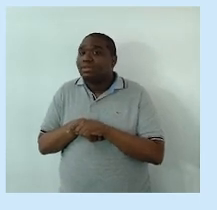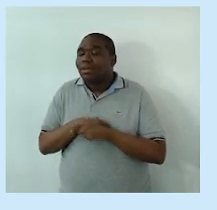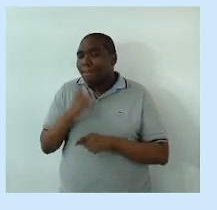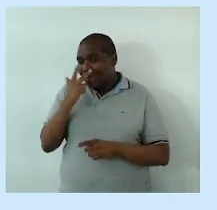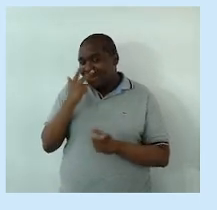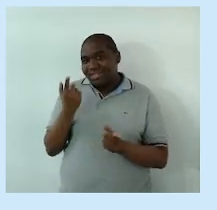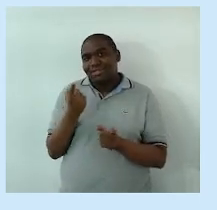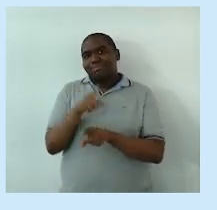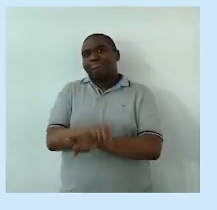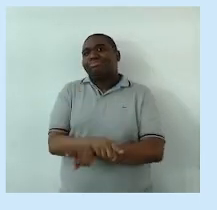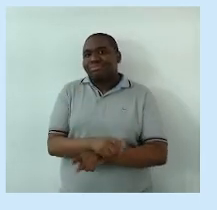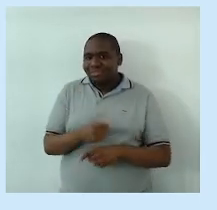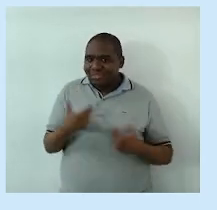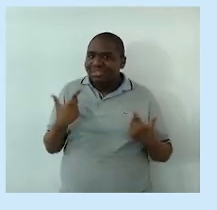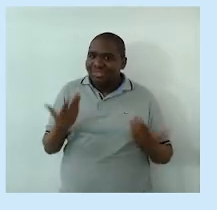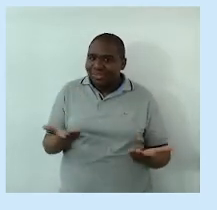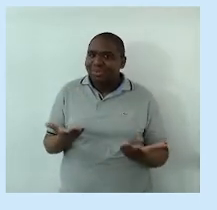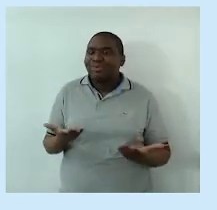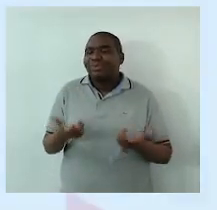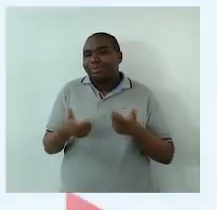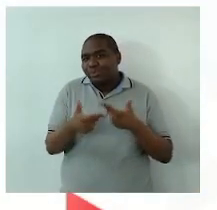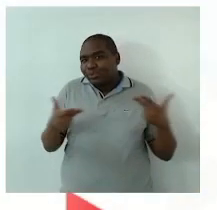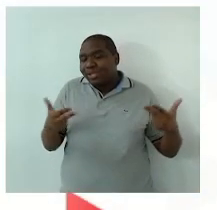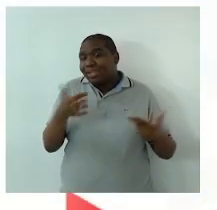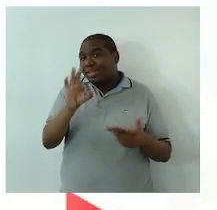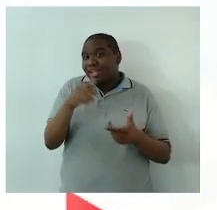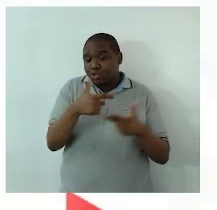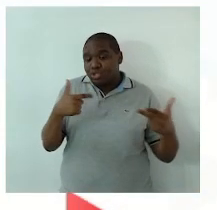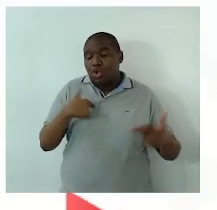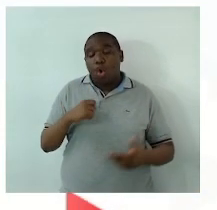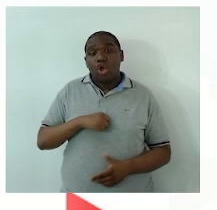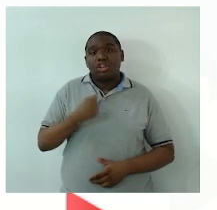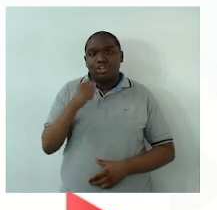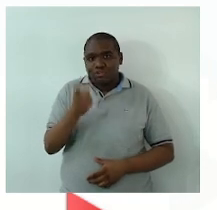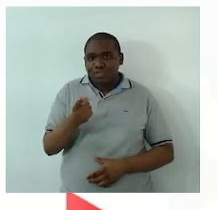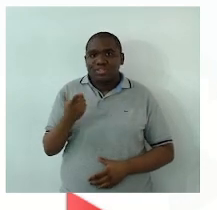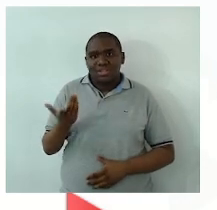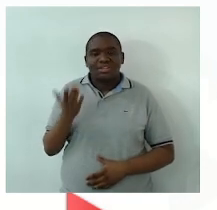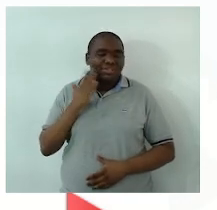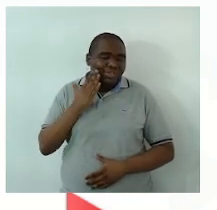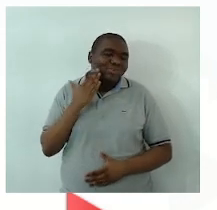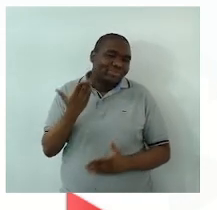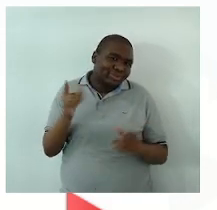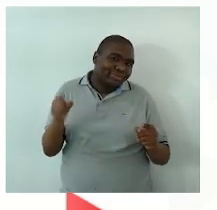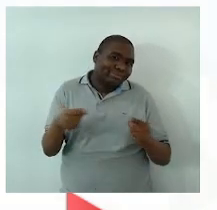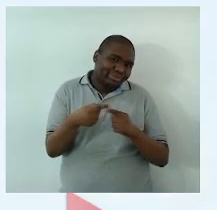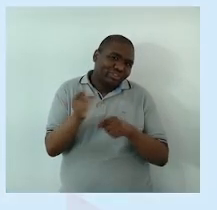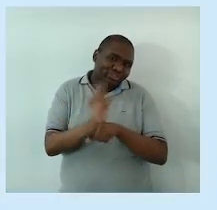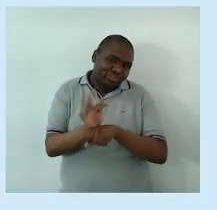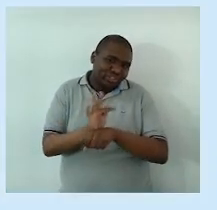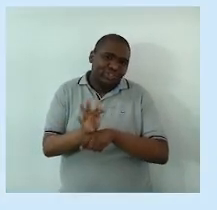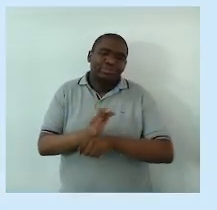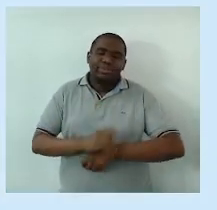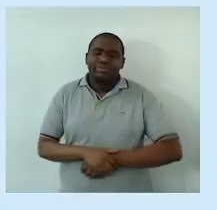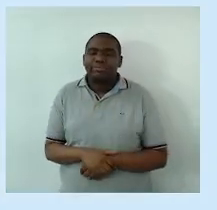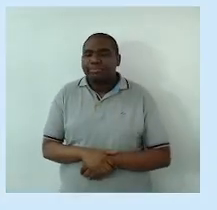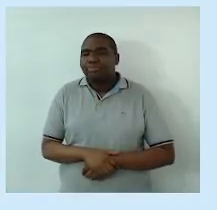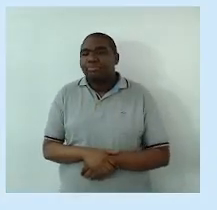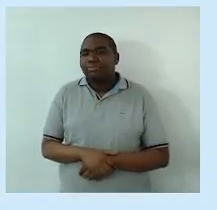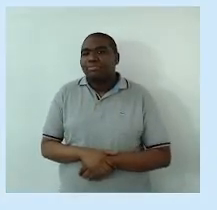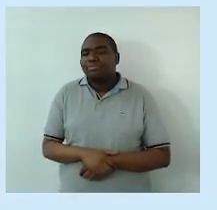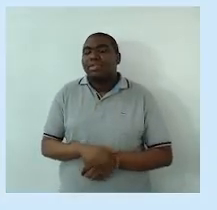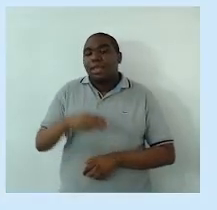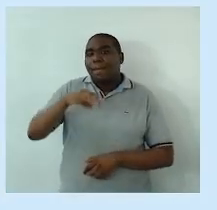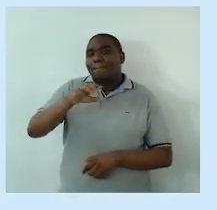Então, 10 coisas que eu dei em você foram inspiradas em A Megera Domada, certo? A Megera Domada, que são os